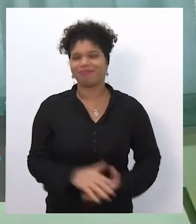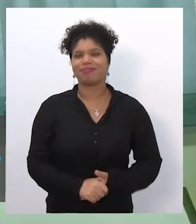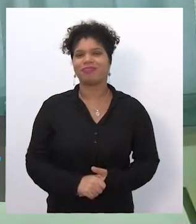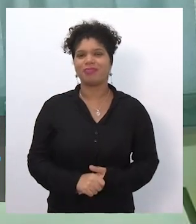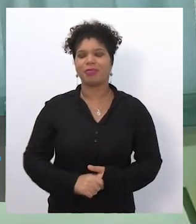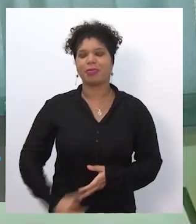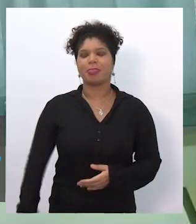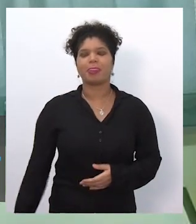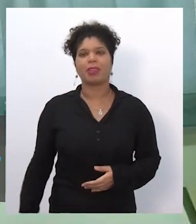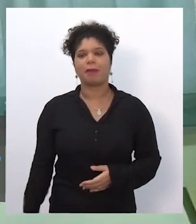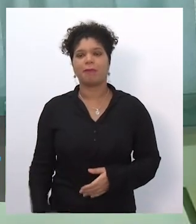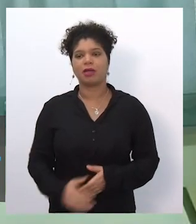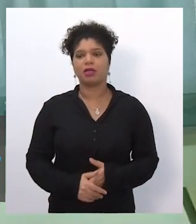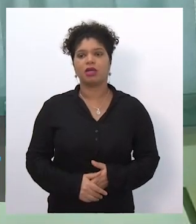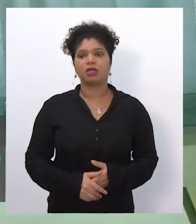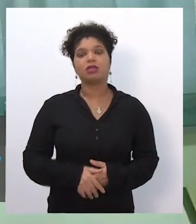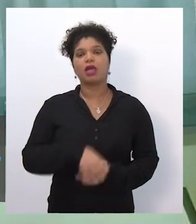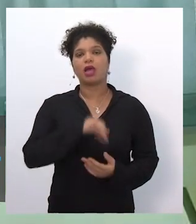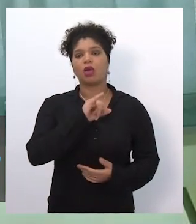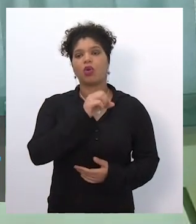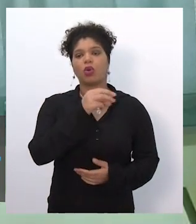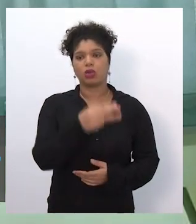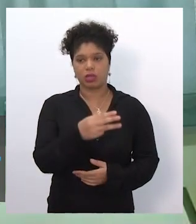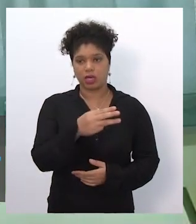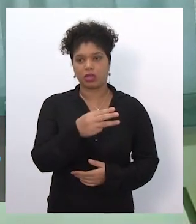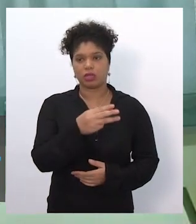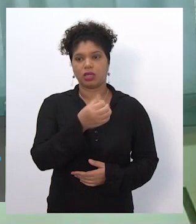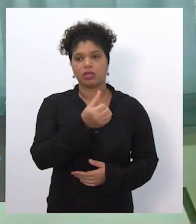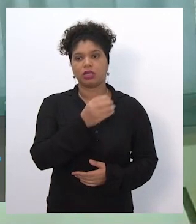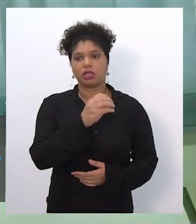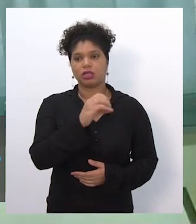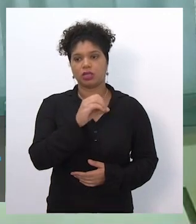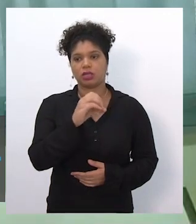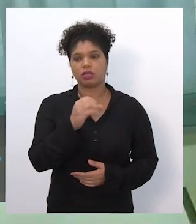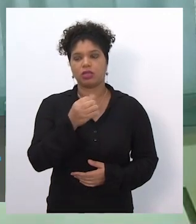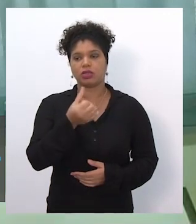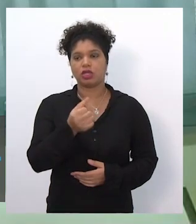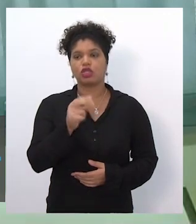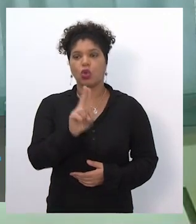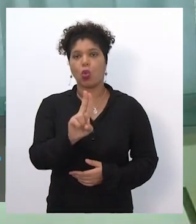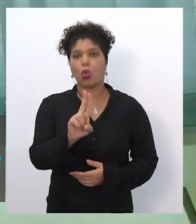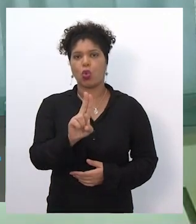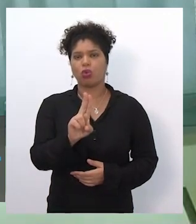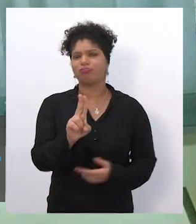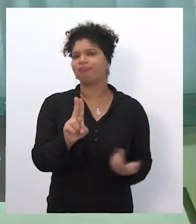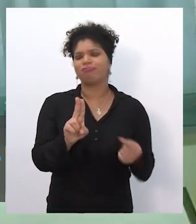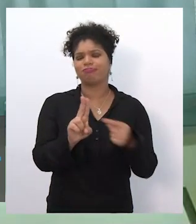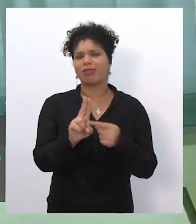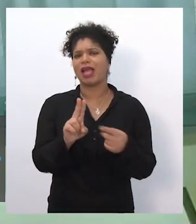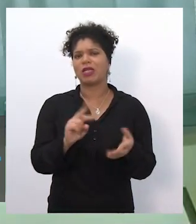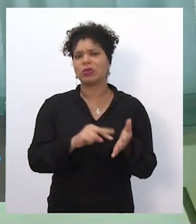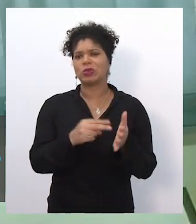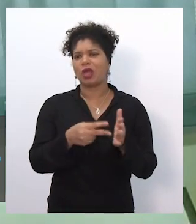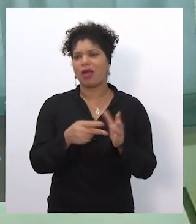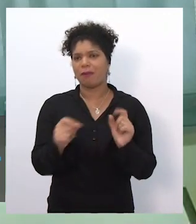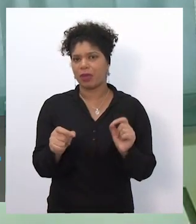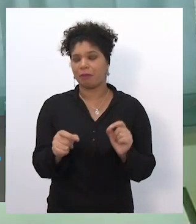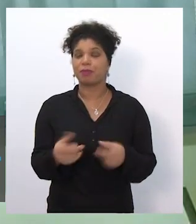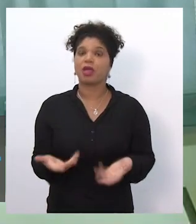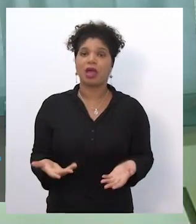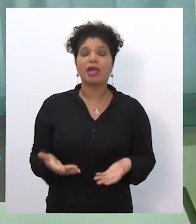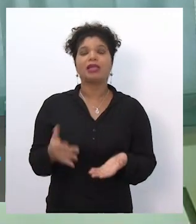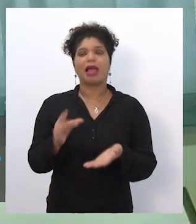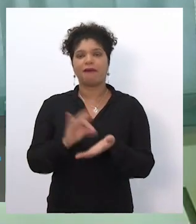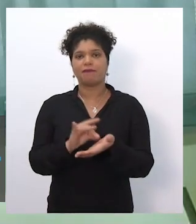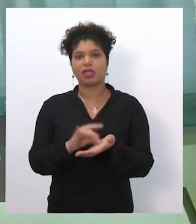caso, Intel Core i3, o 6006U. Nossa, que coisa ruim de se ler, mas, na verdade, é